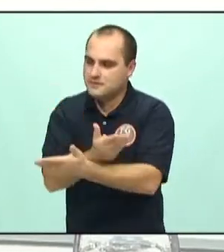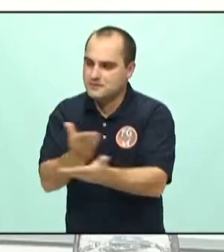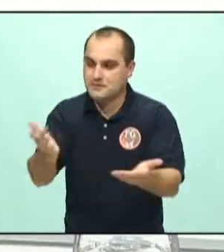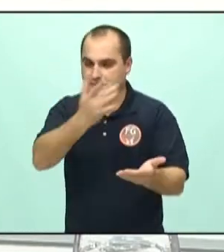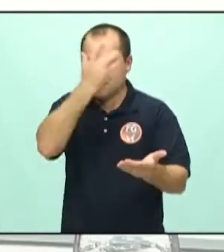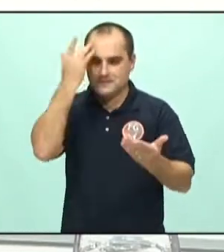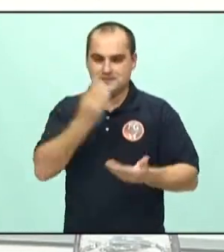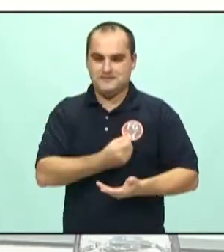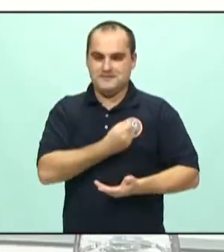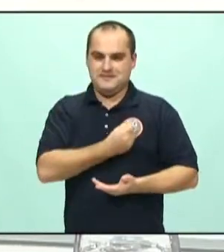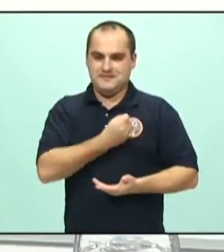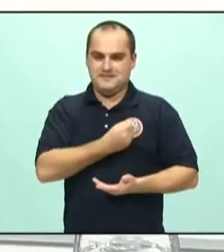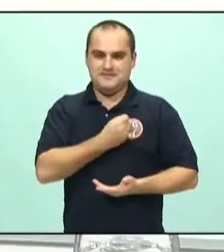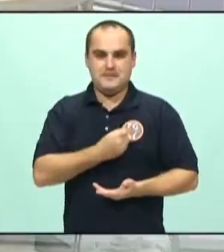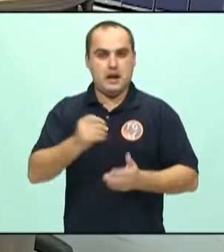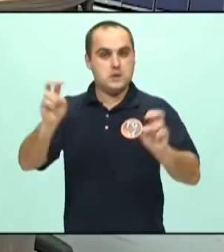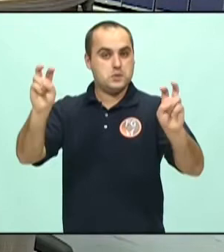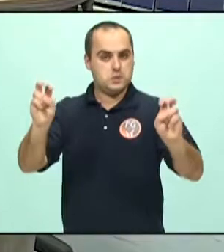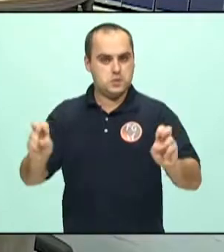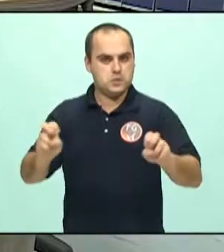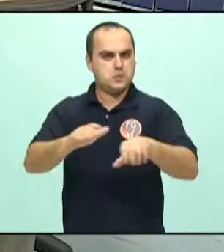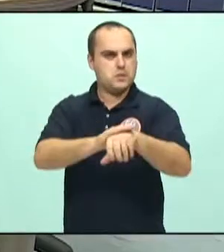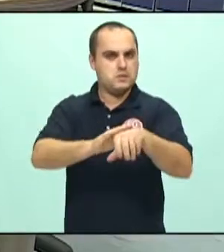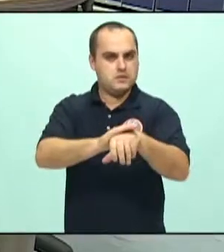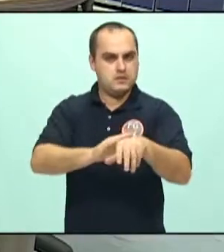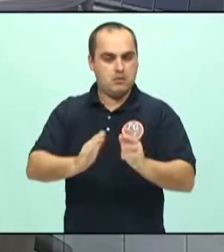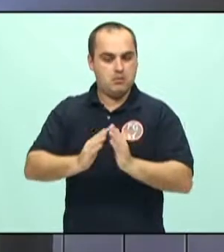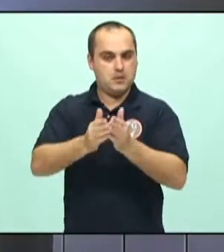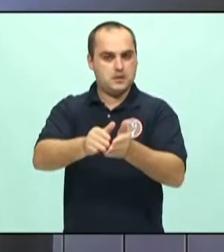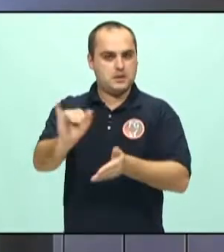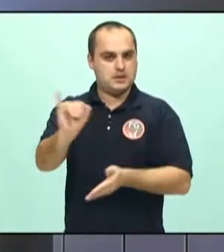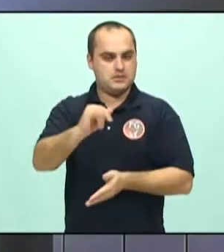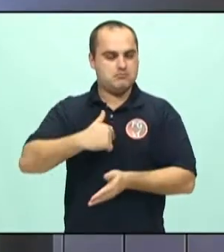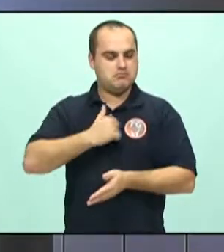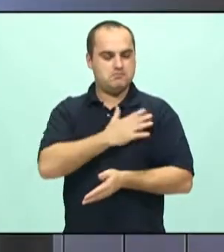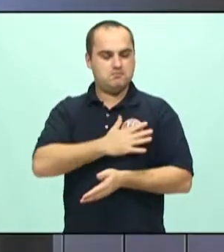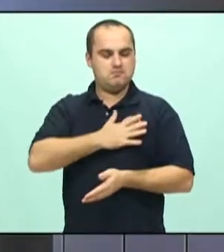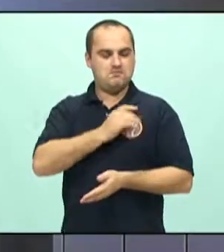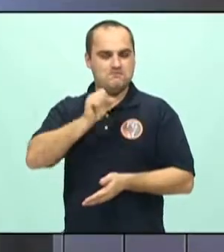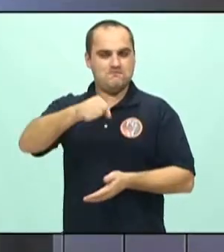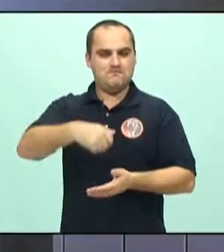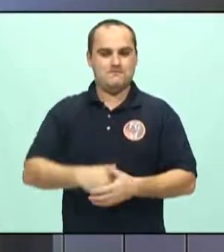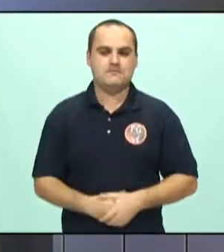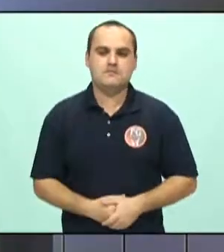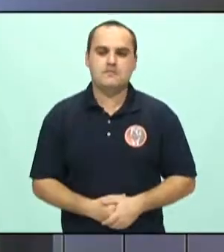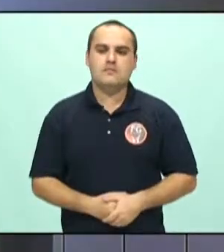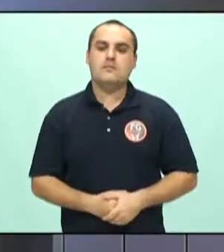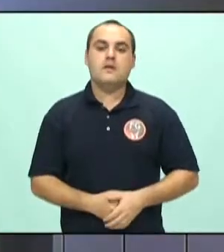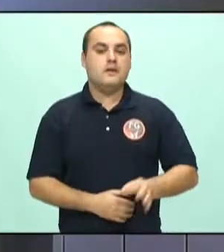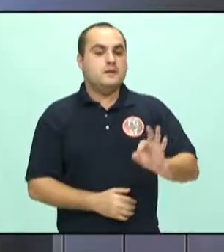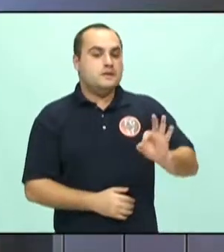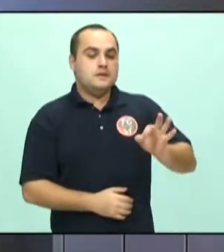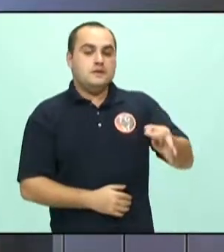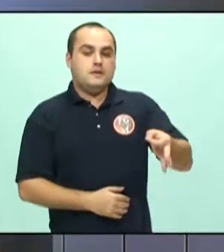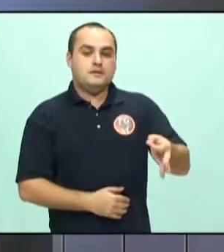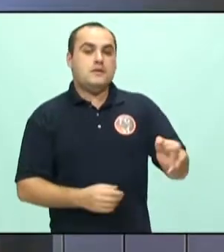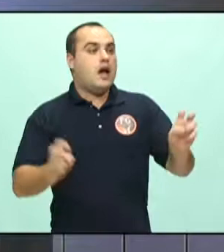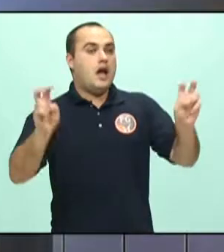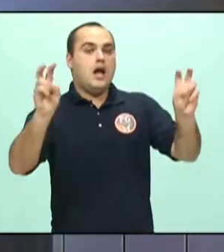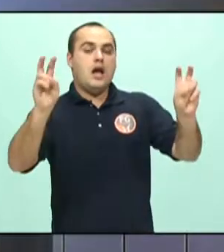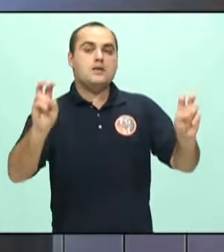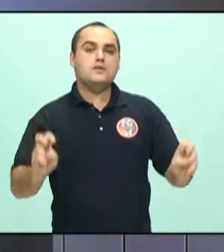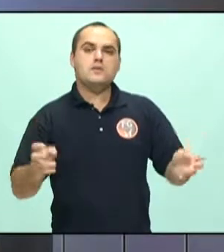conversar com vocês sobre o Porto de Itajaí. Bom, nosso programa hoje, ele vai trabalhar e a gente